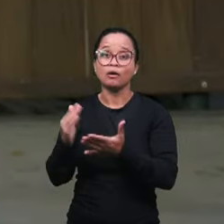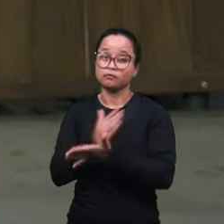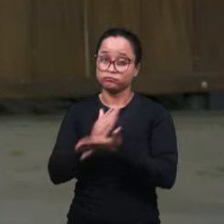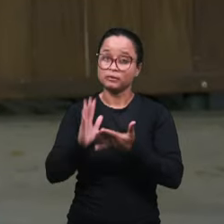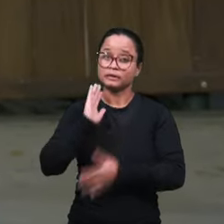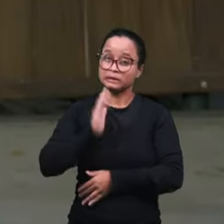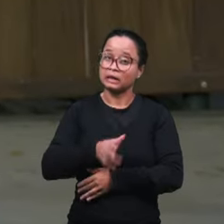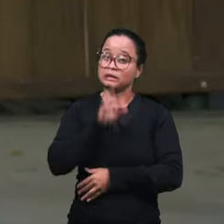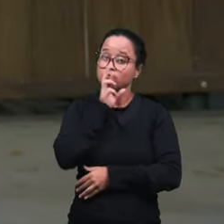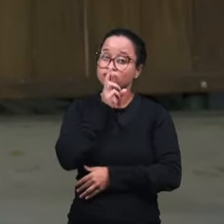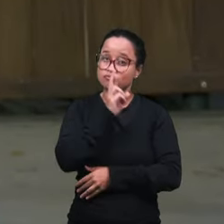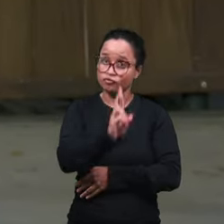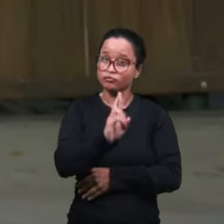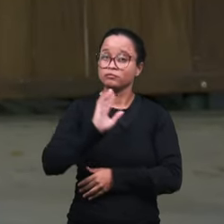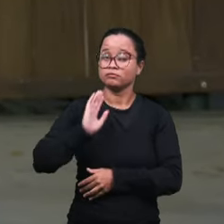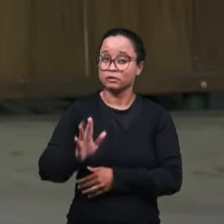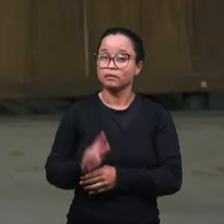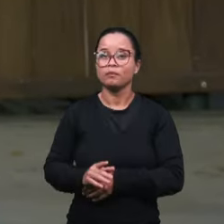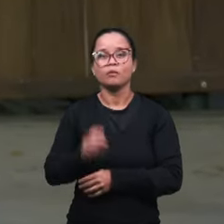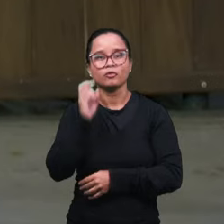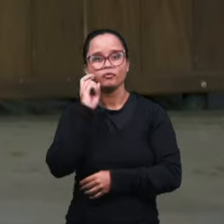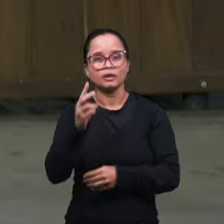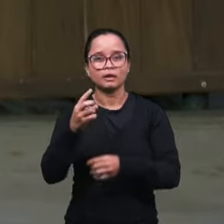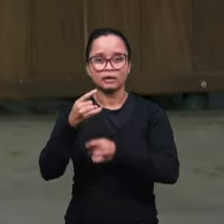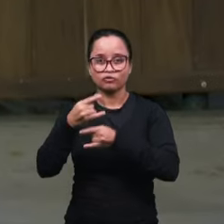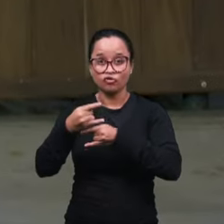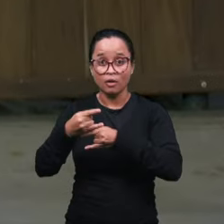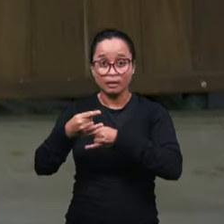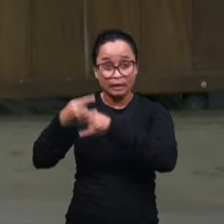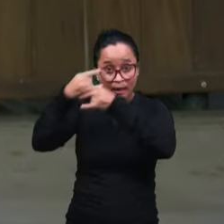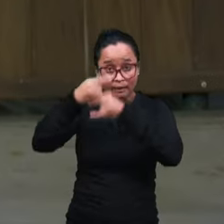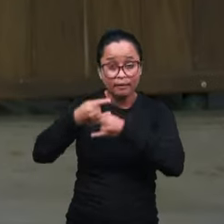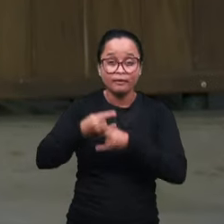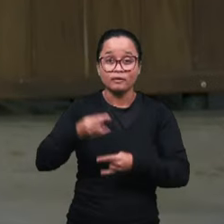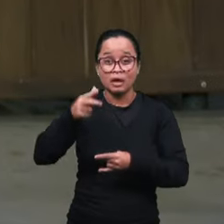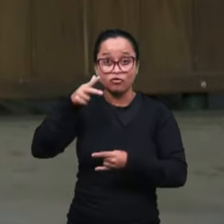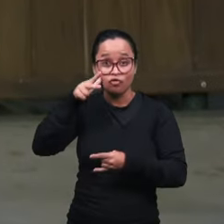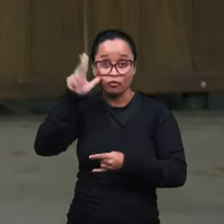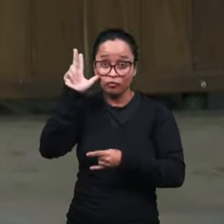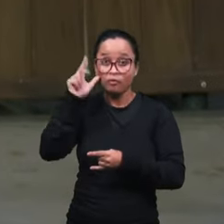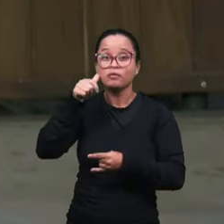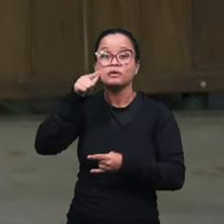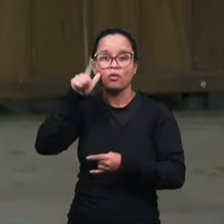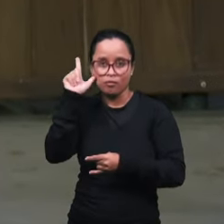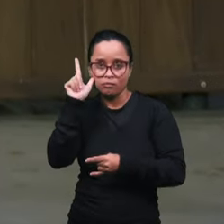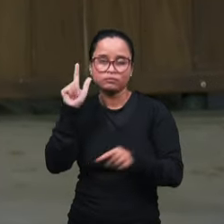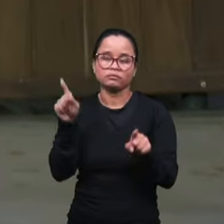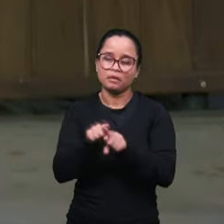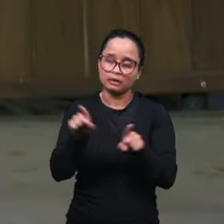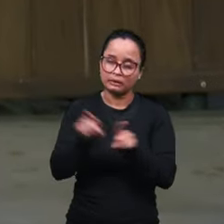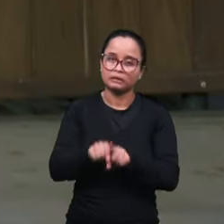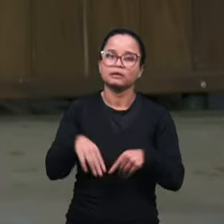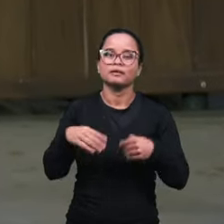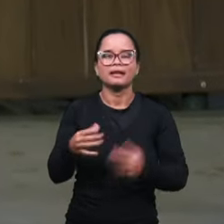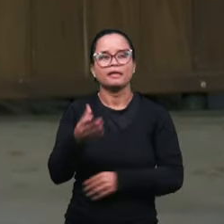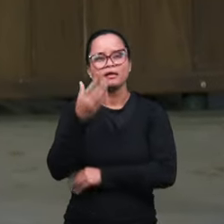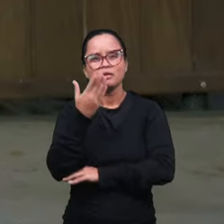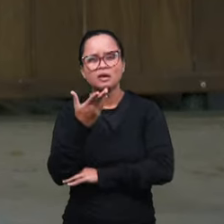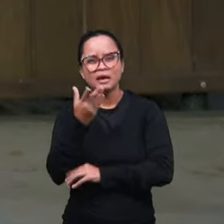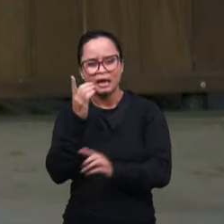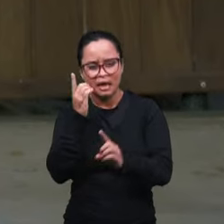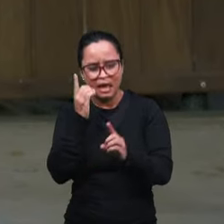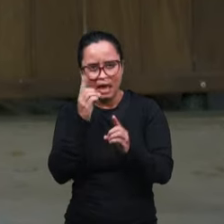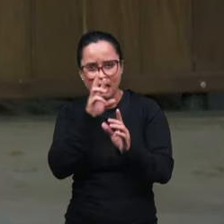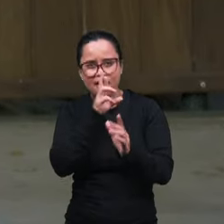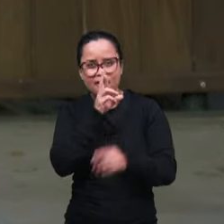respondidas, você pode verificar lá nas nossas lives de anteontem, de ontem, e se porventura não encontrou a resposta, pode estar certo que amanhã